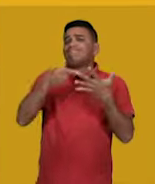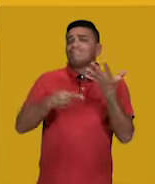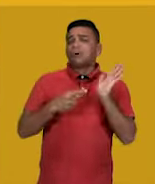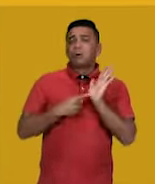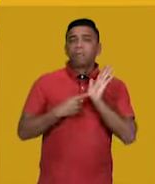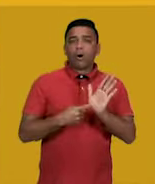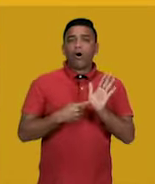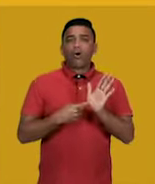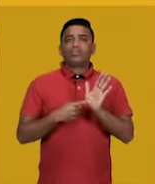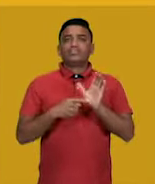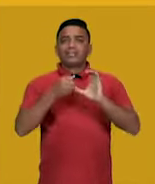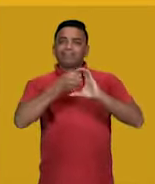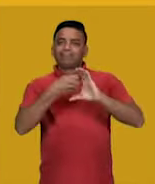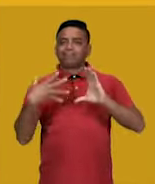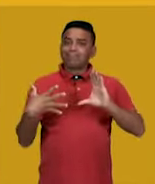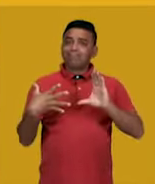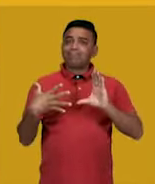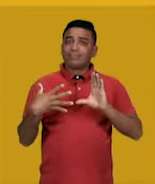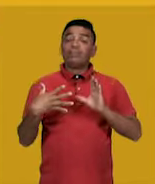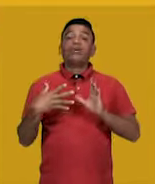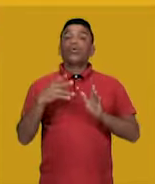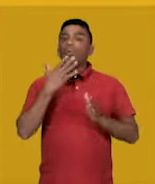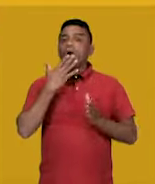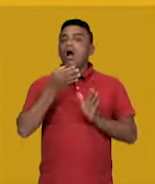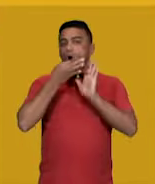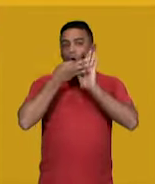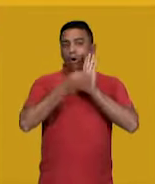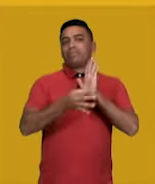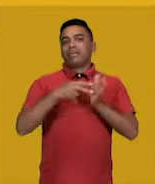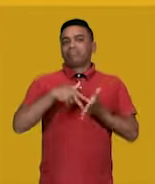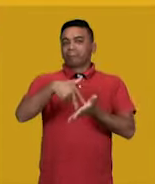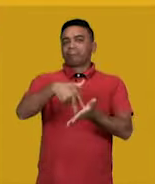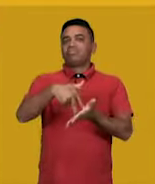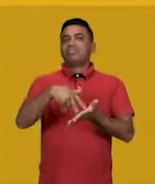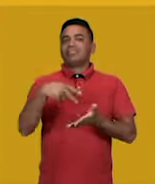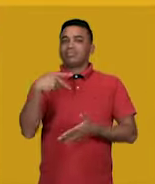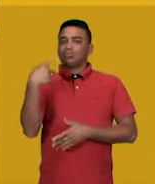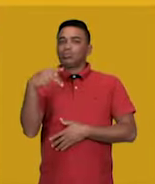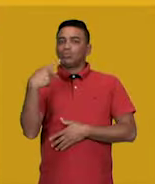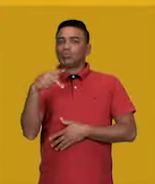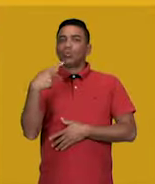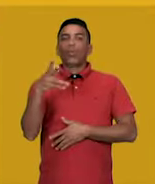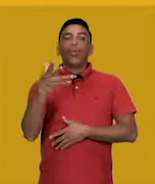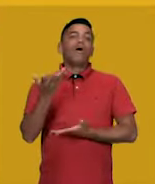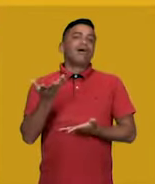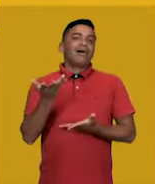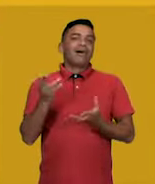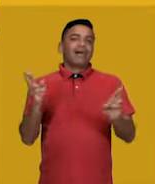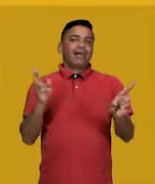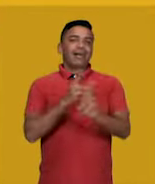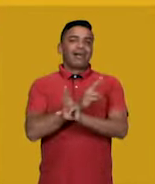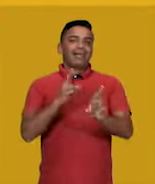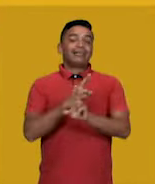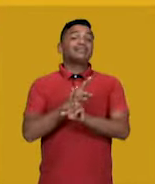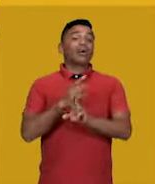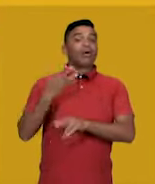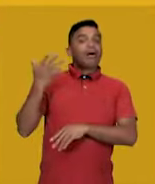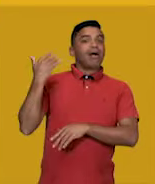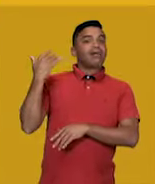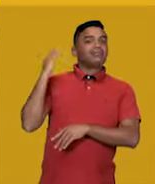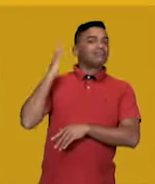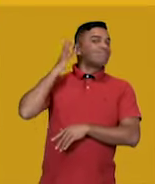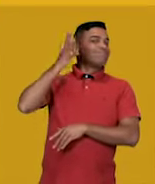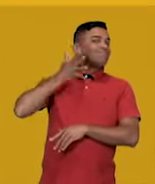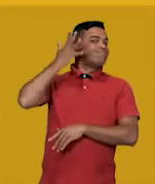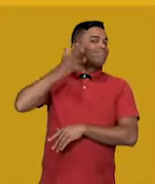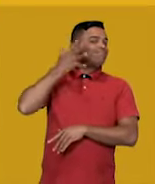a função de manifestar o posicionamento do enunciador em relação àquilo que é dito.